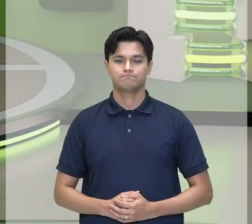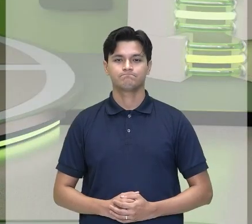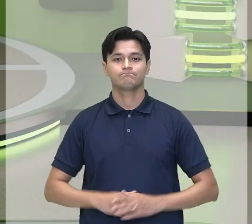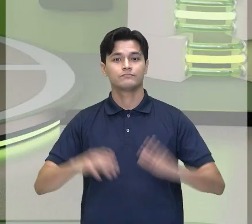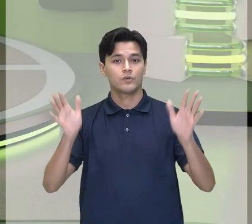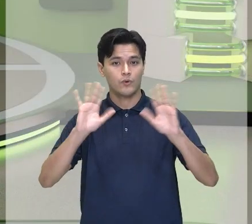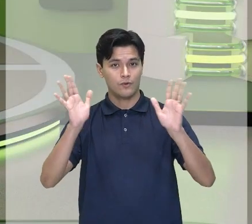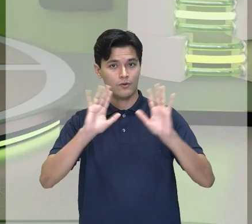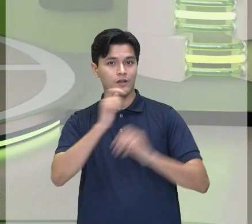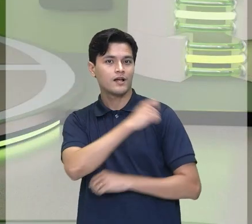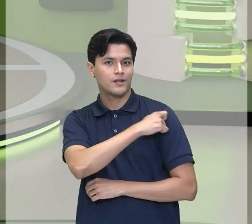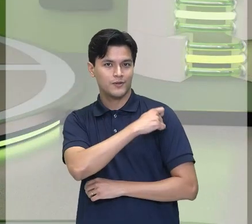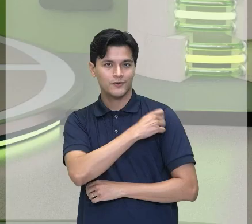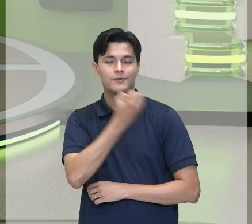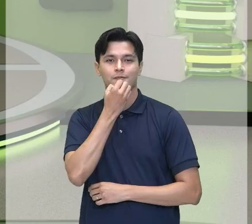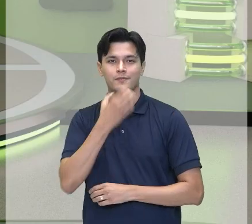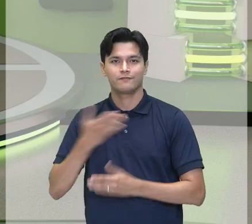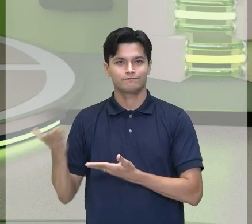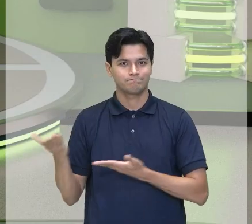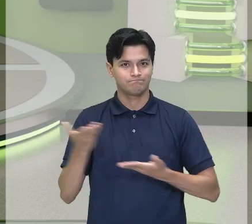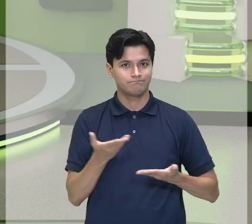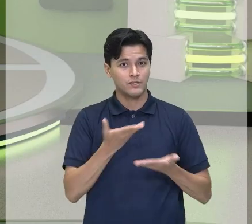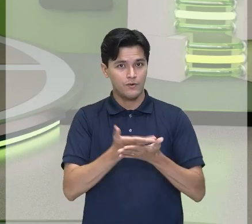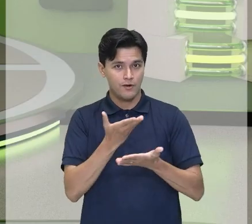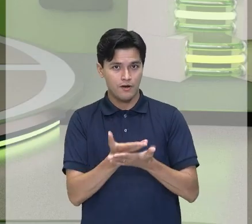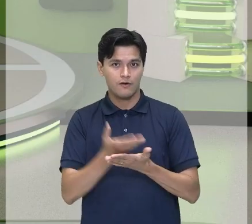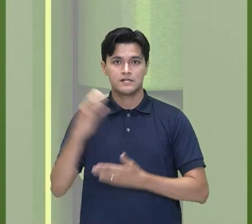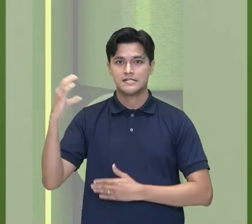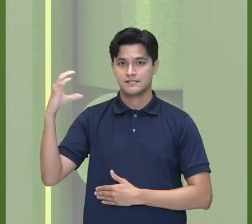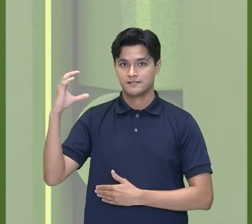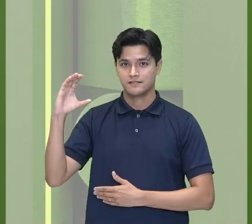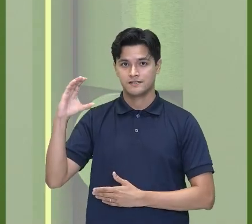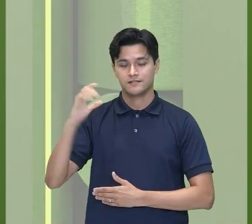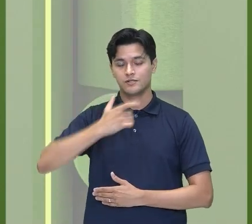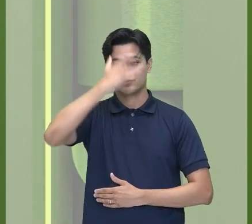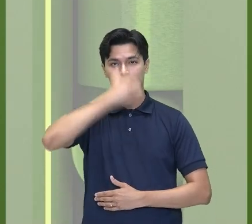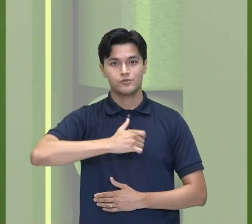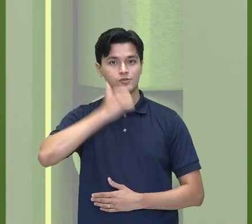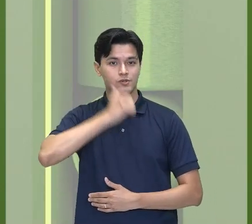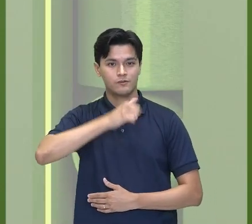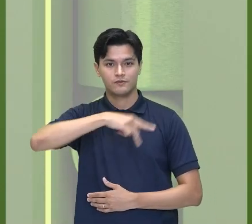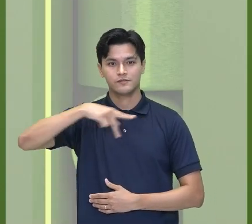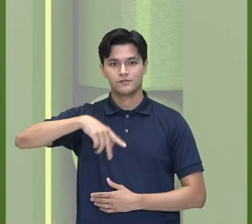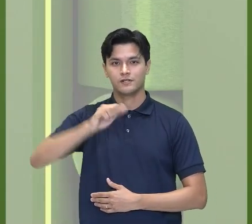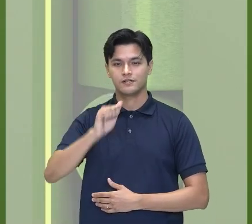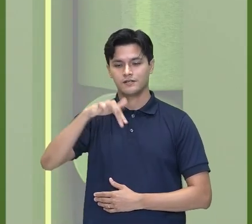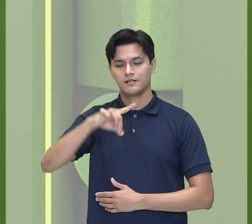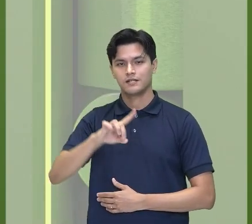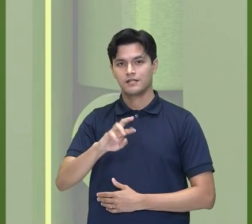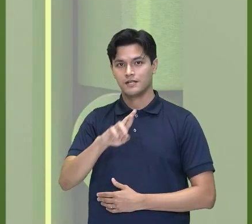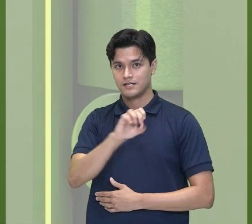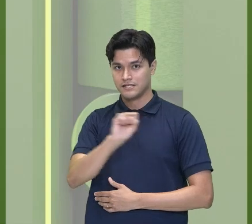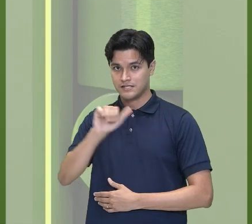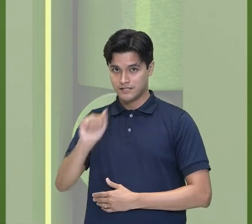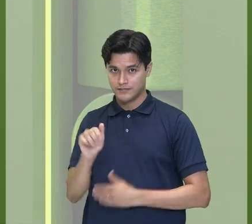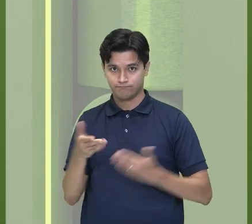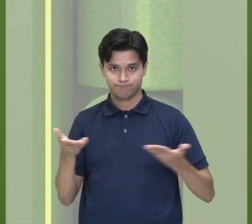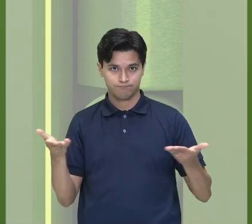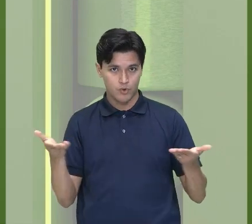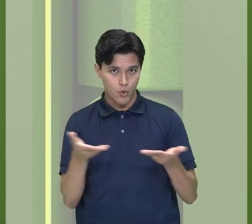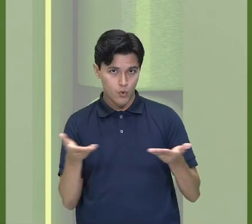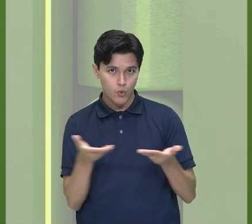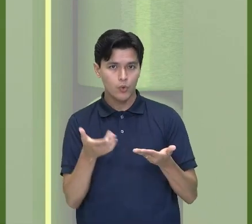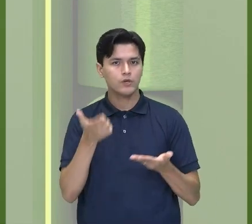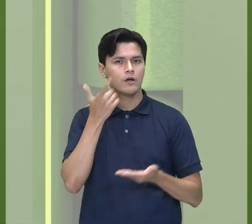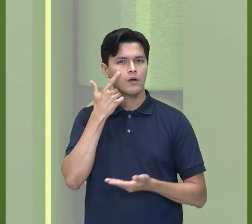Olá, alunos, sejam muito bem-vindos a mais uma aula de ciências. Eu sou a professora Andressa Primavera e nesse momento vamos ver o objeto